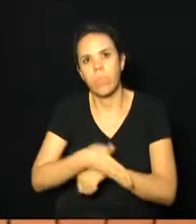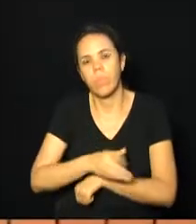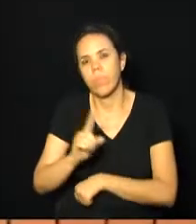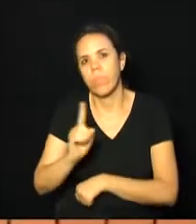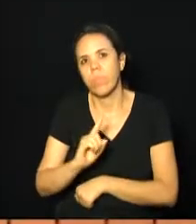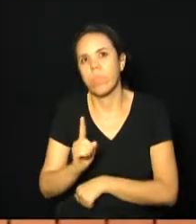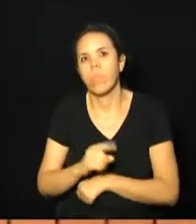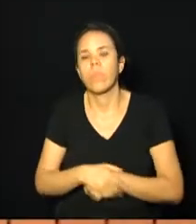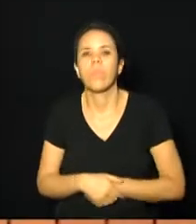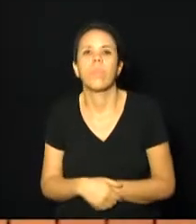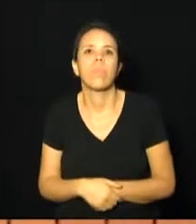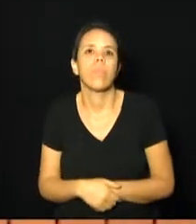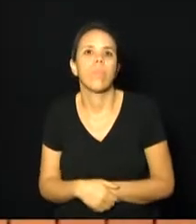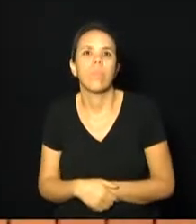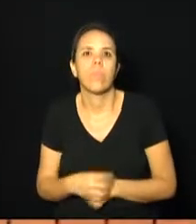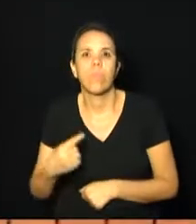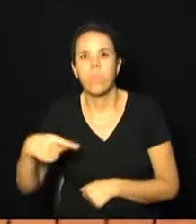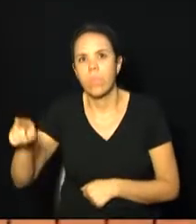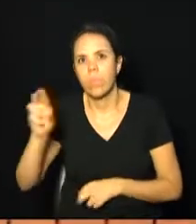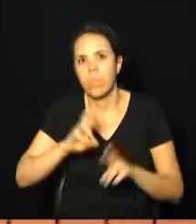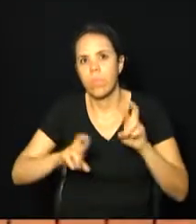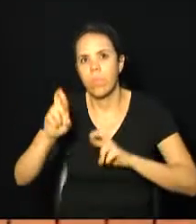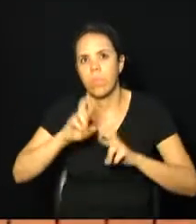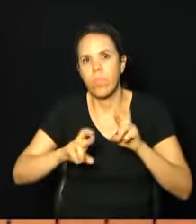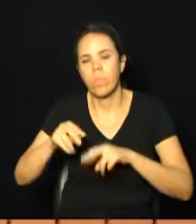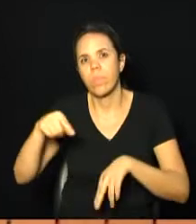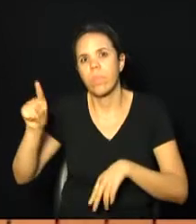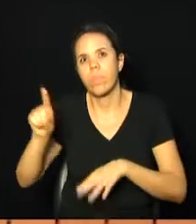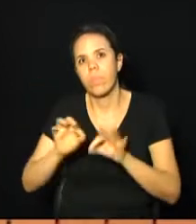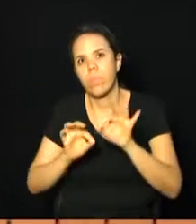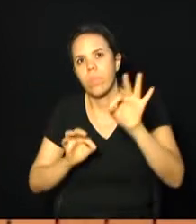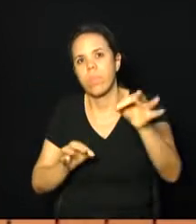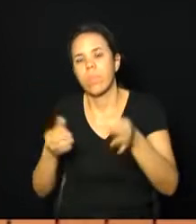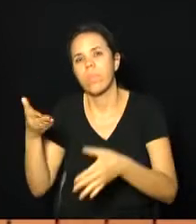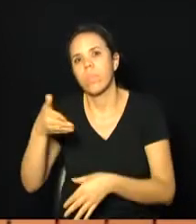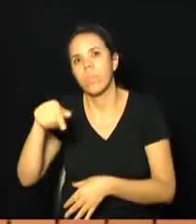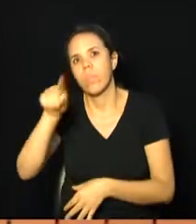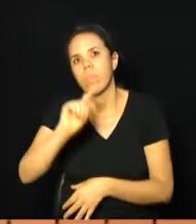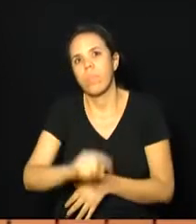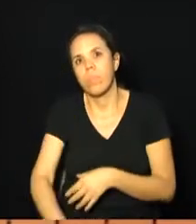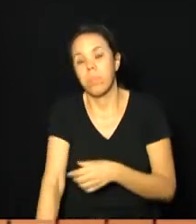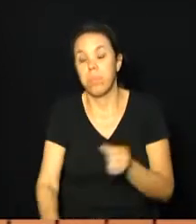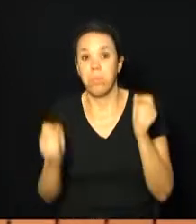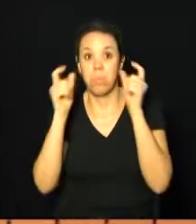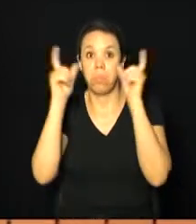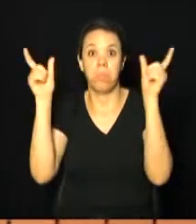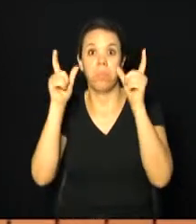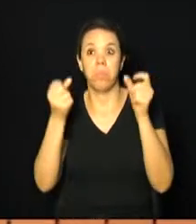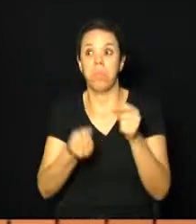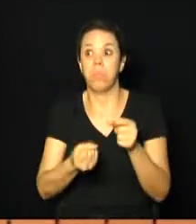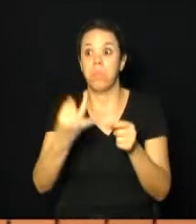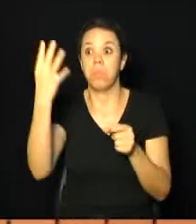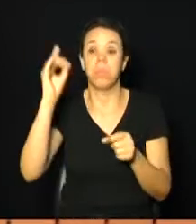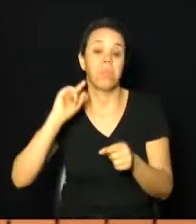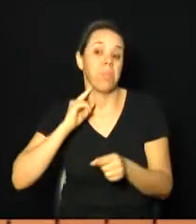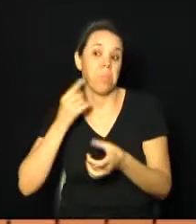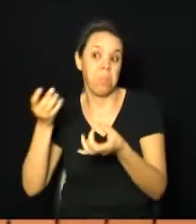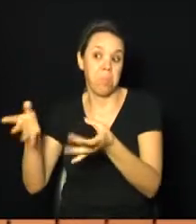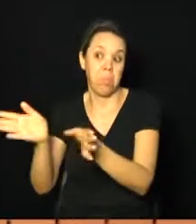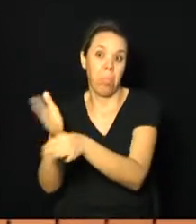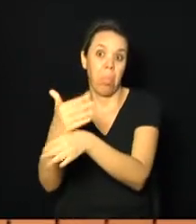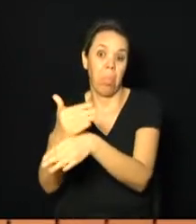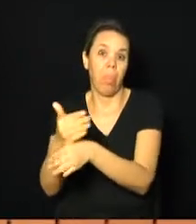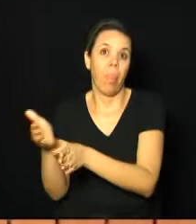fui dar uma volta para lá, né, andar por lá. E eu fiquei assustada com a quantidade de lixo